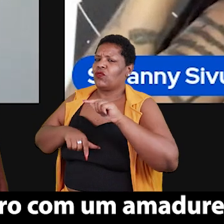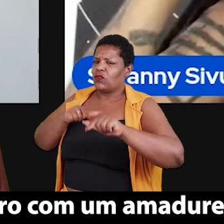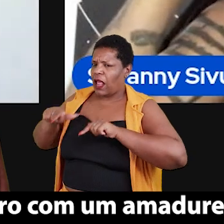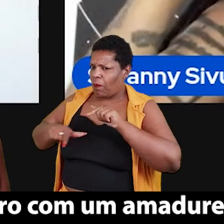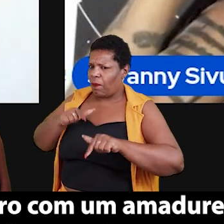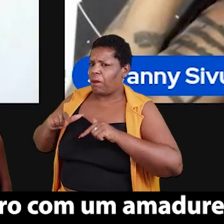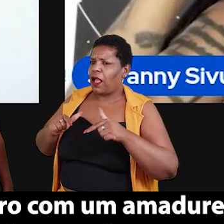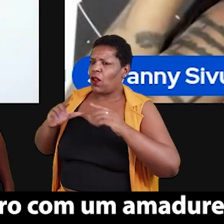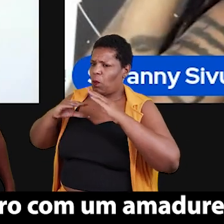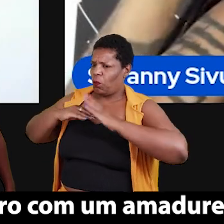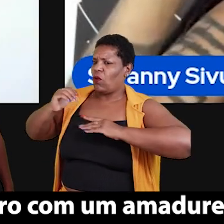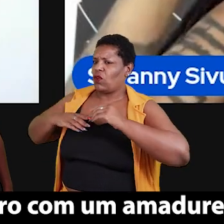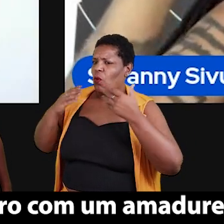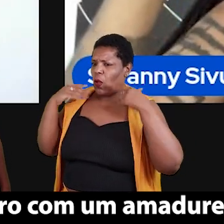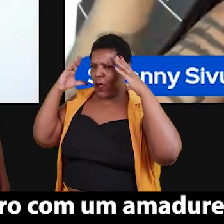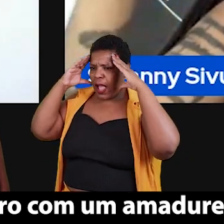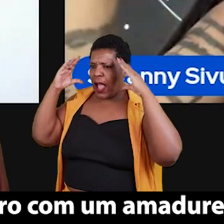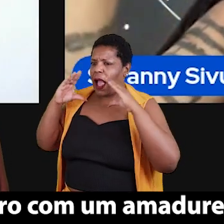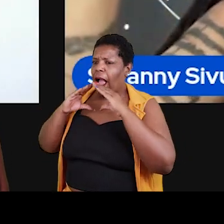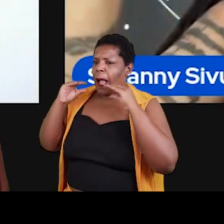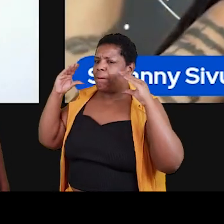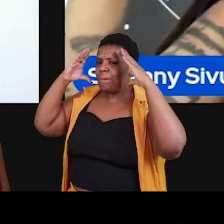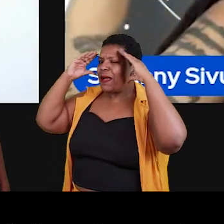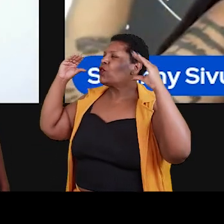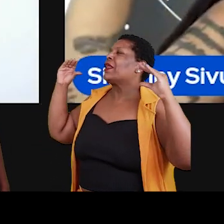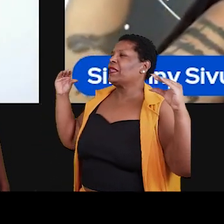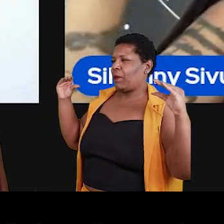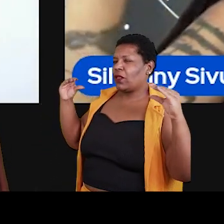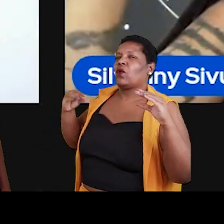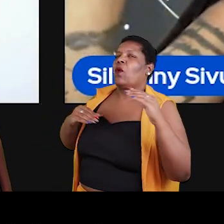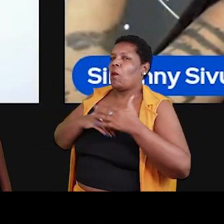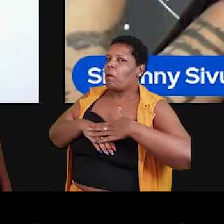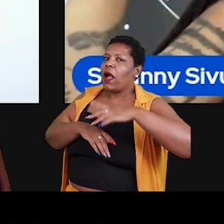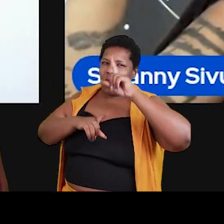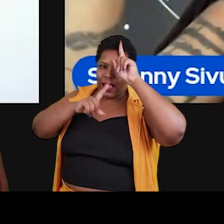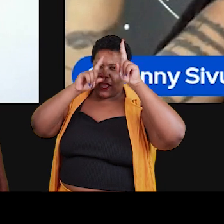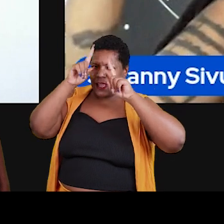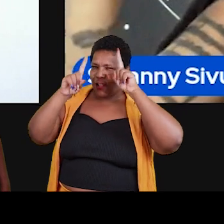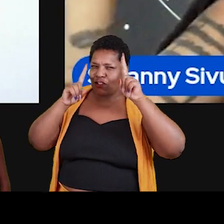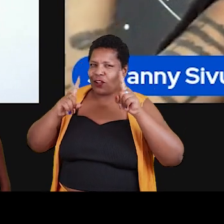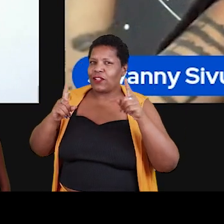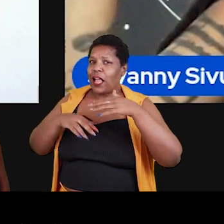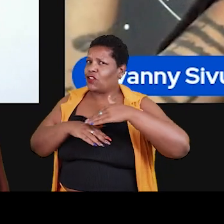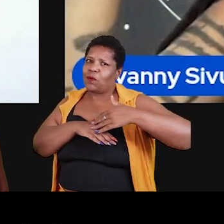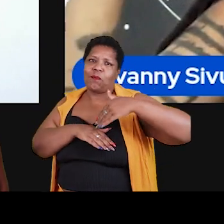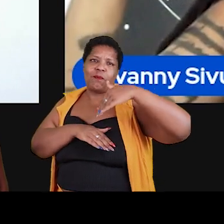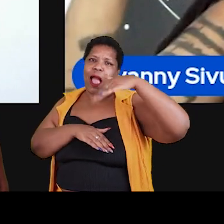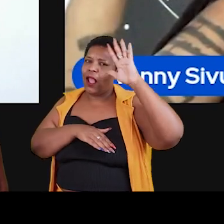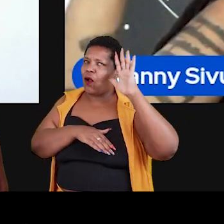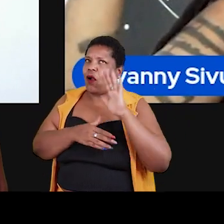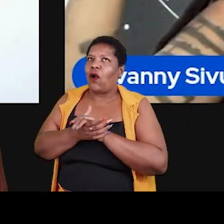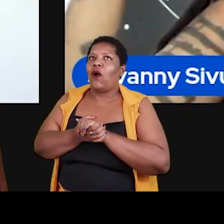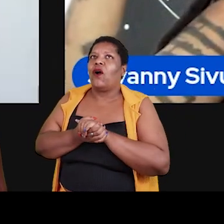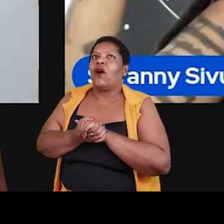eu me encontro com um amadurecimento muito grande, né, a criatividade, assim, sendo maior ainda, porque